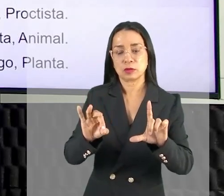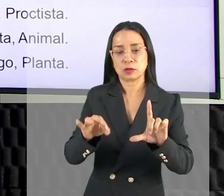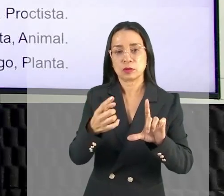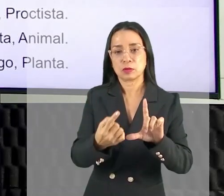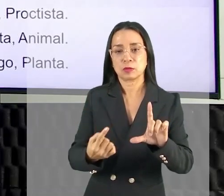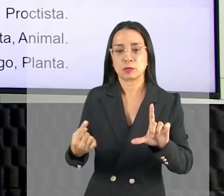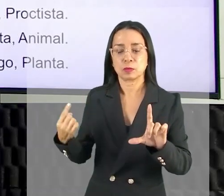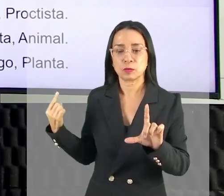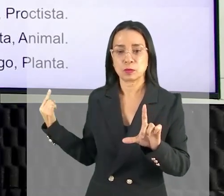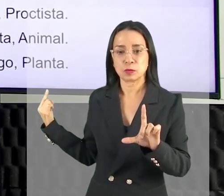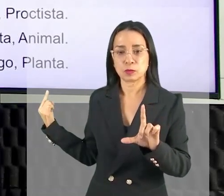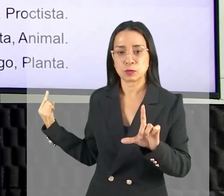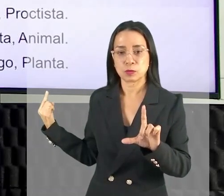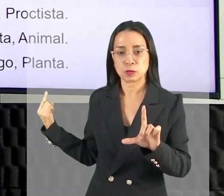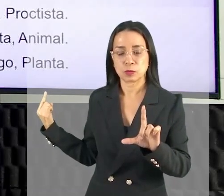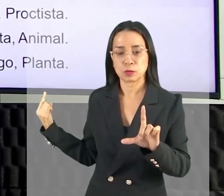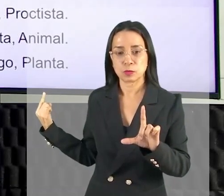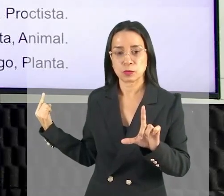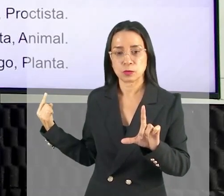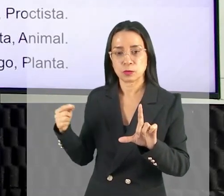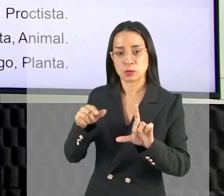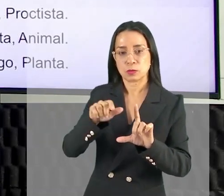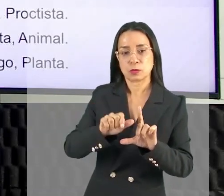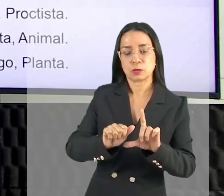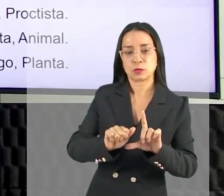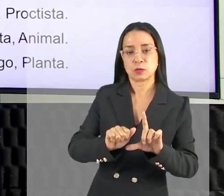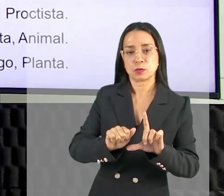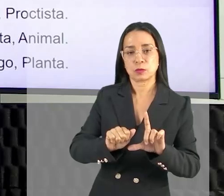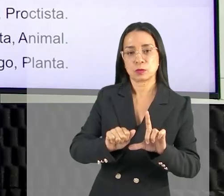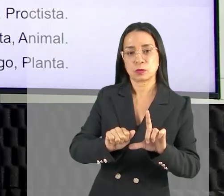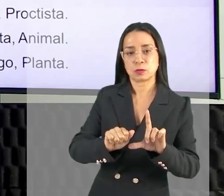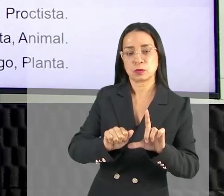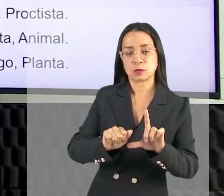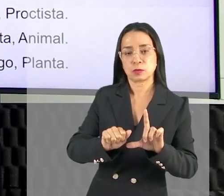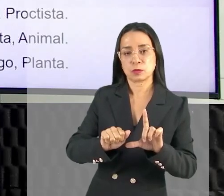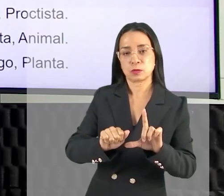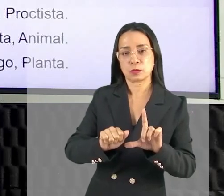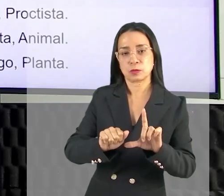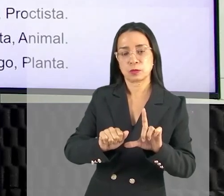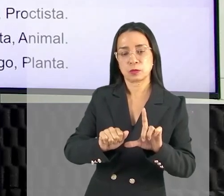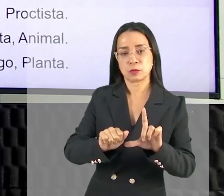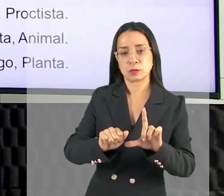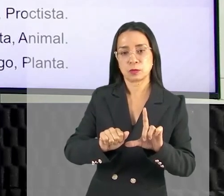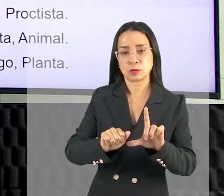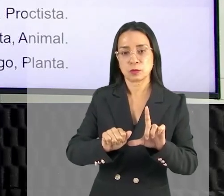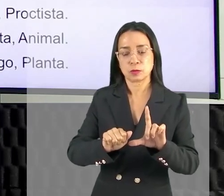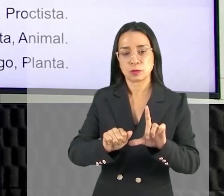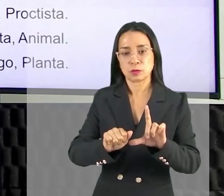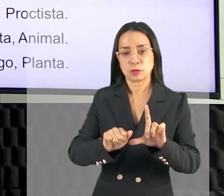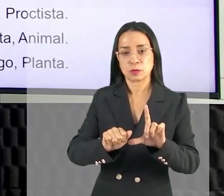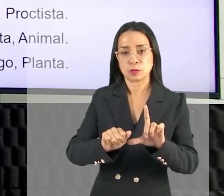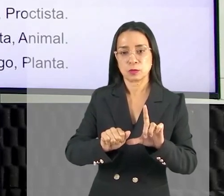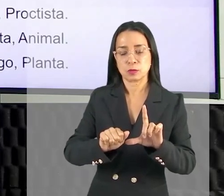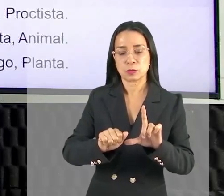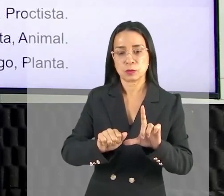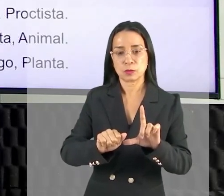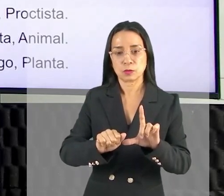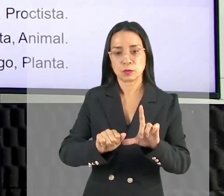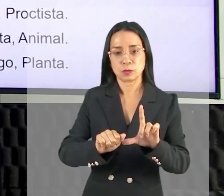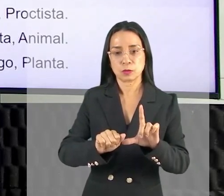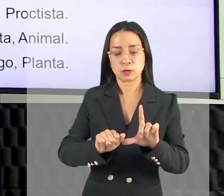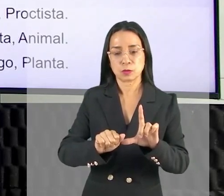o organismo A é o do reino animal, o B, monera, o C, protista, o D,